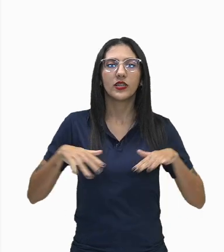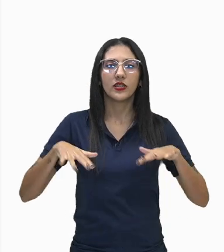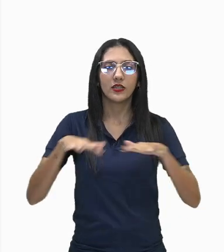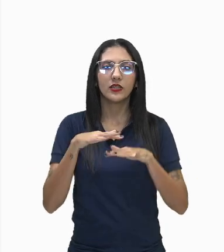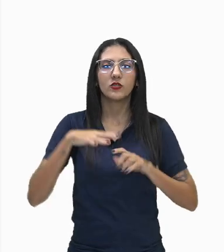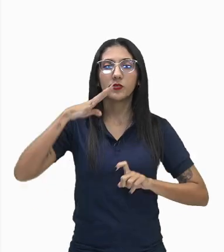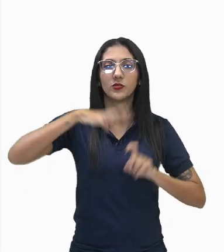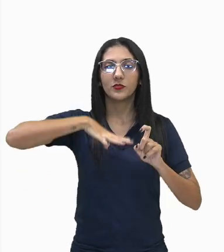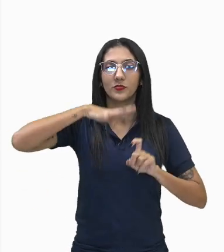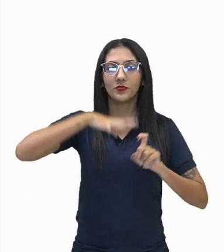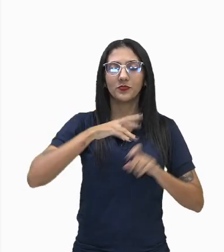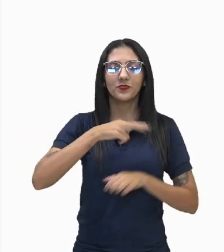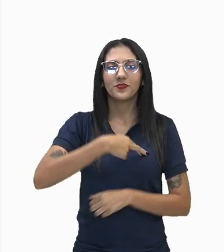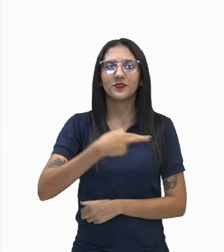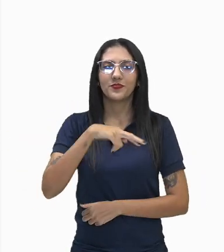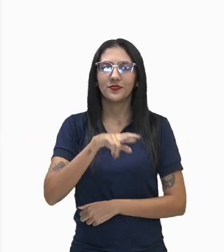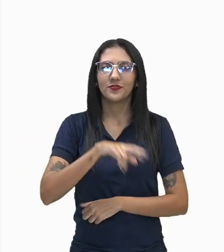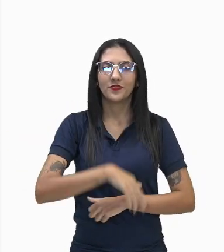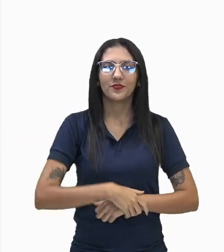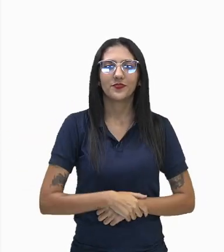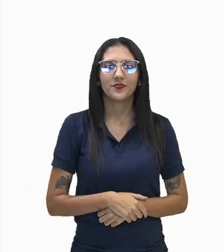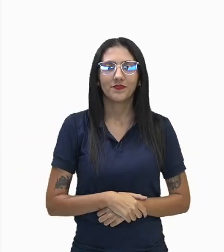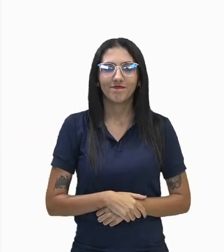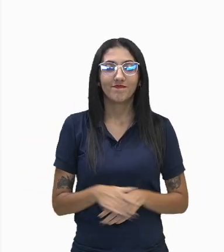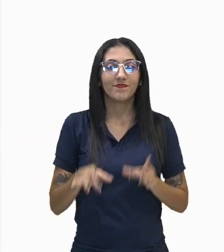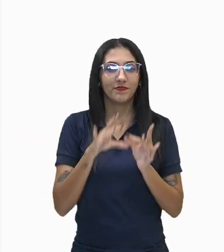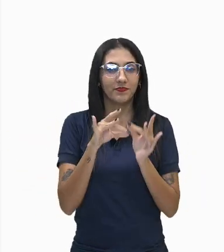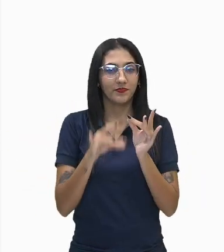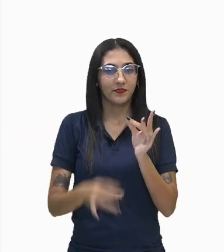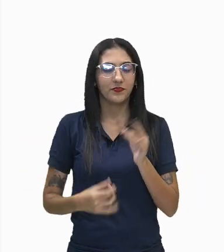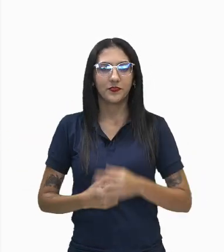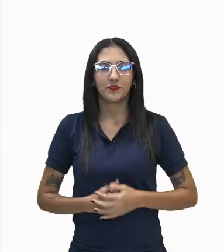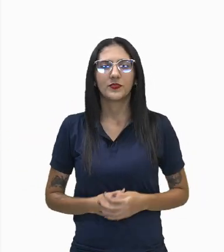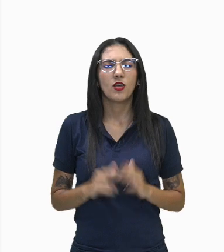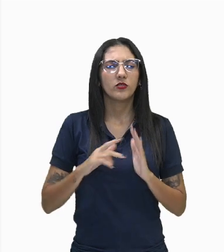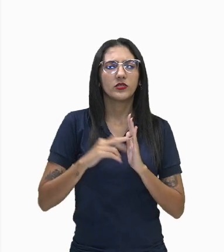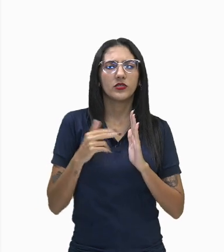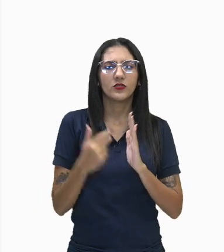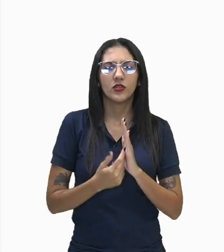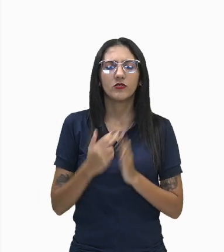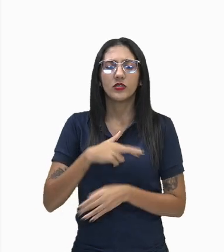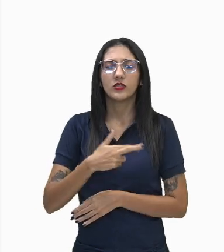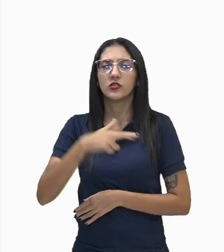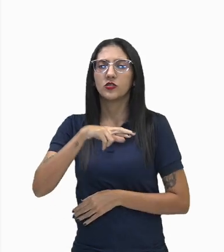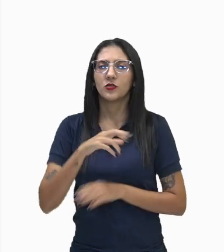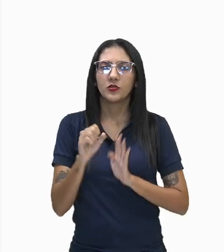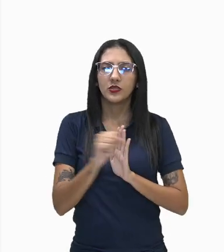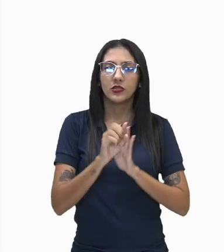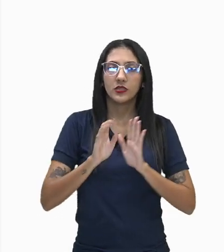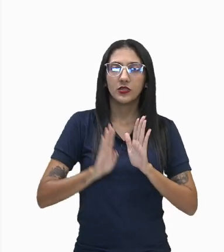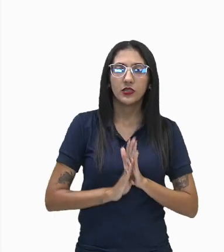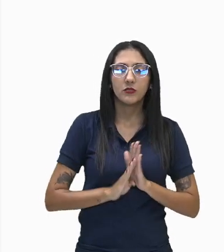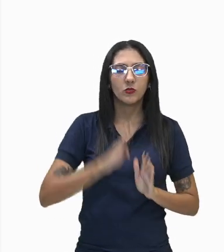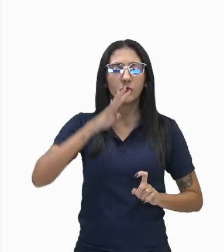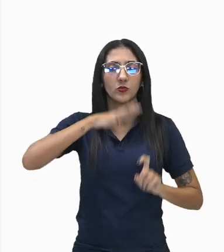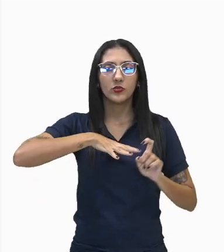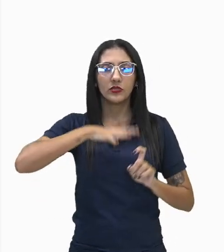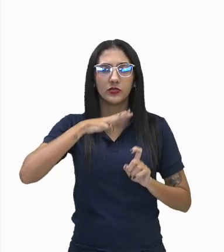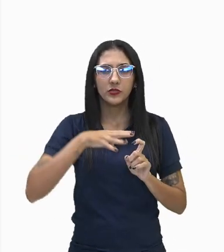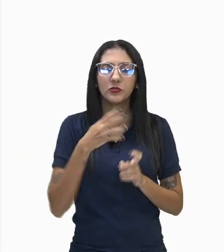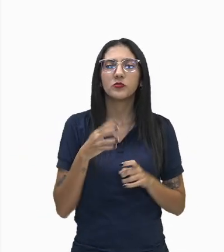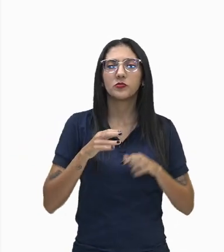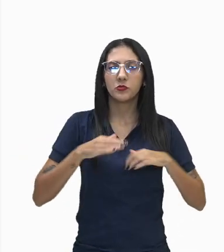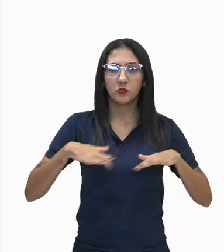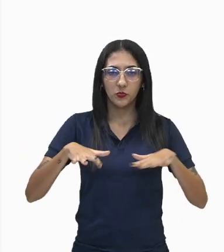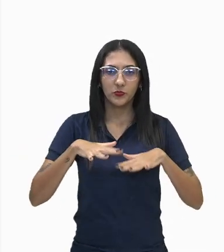ritos e mitos religiosos. Detalhamento: o sentido religioso do símbolo, do rito e